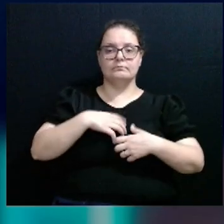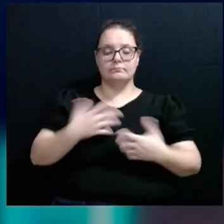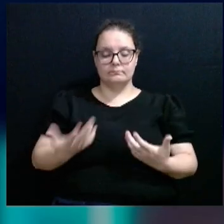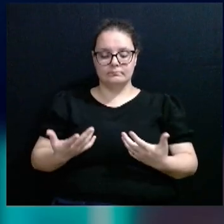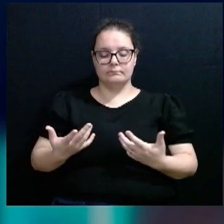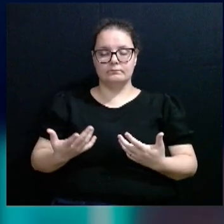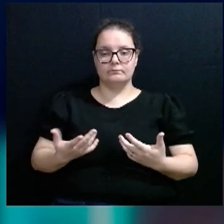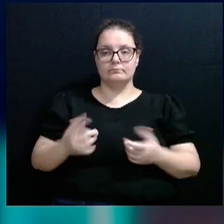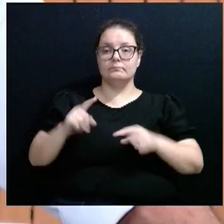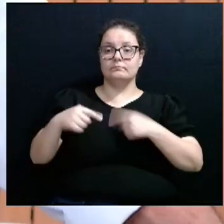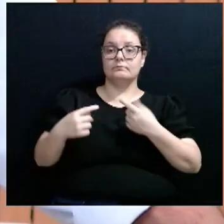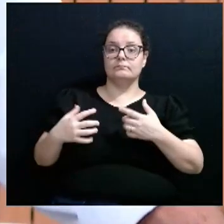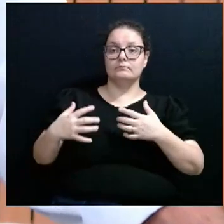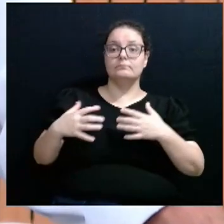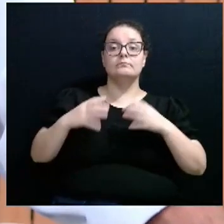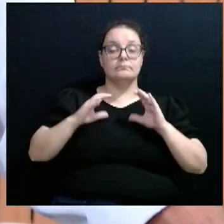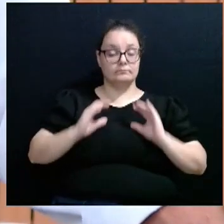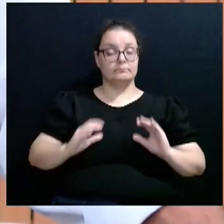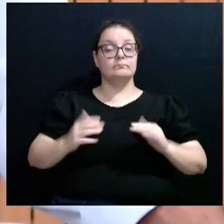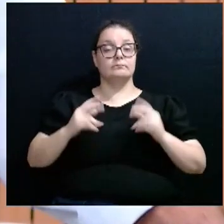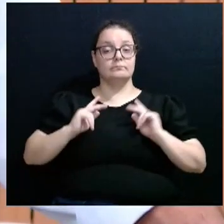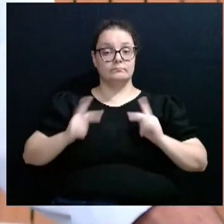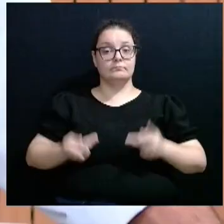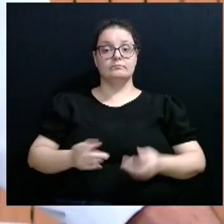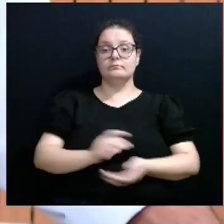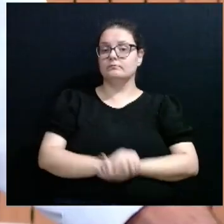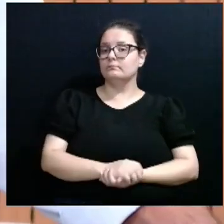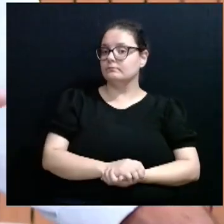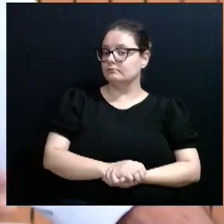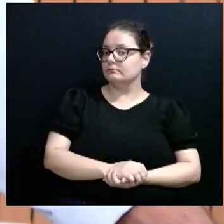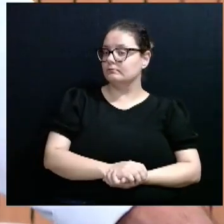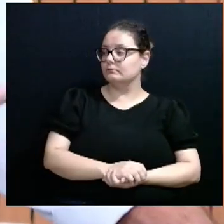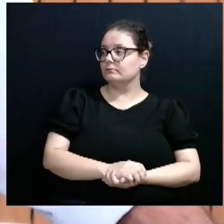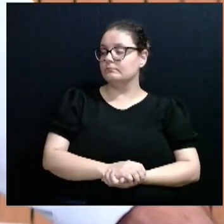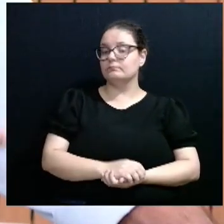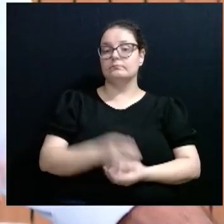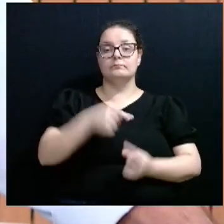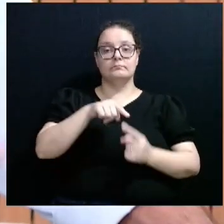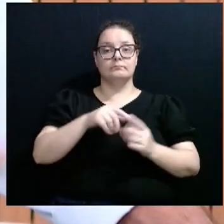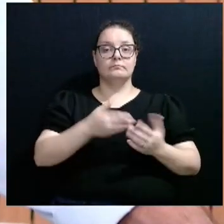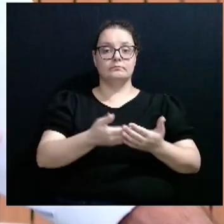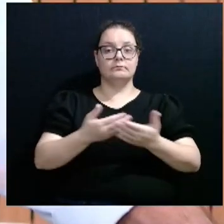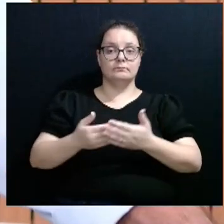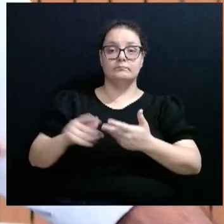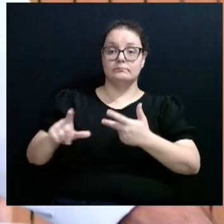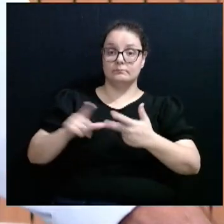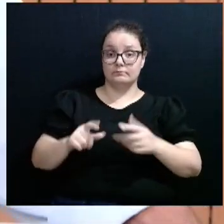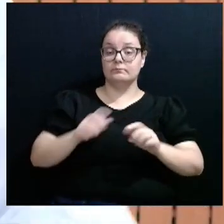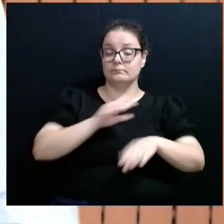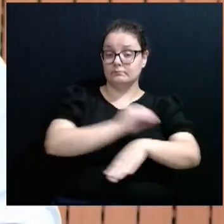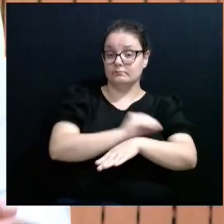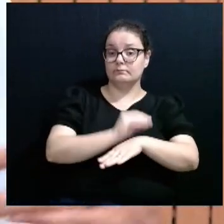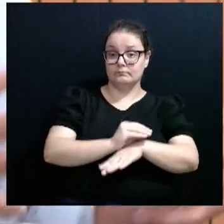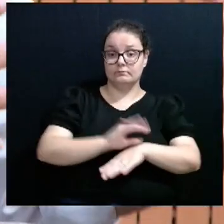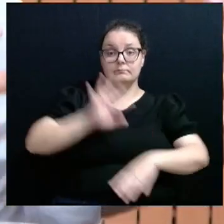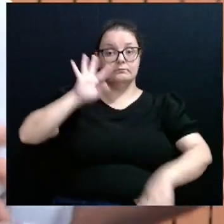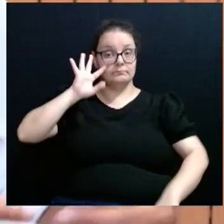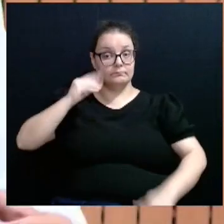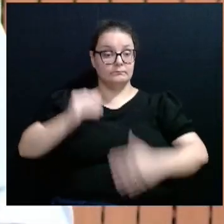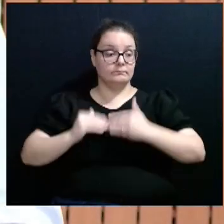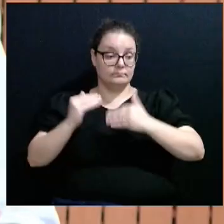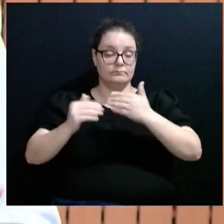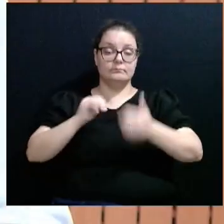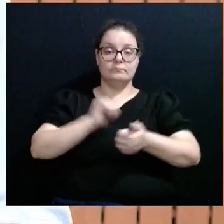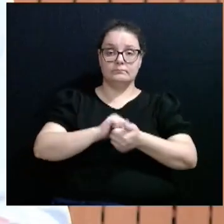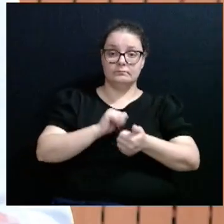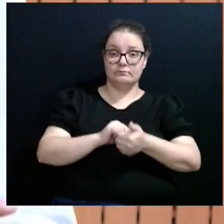do comportamento humano. Um dos objetivos da Elecamp, além de cuidar da capacitação permanente, da qualificação dos servidores